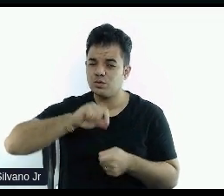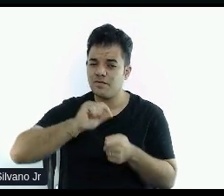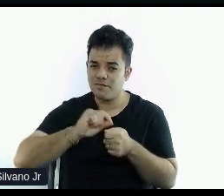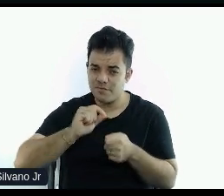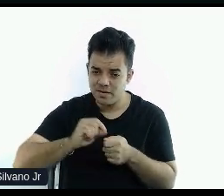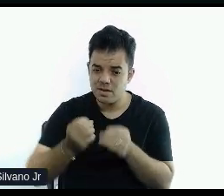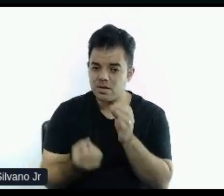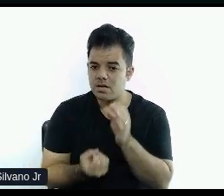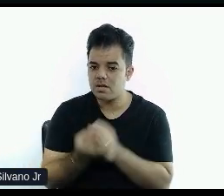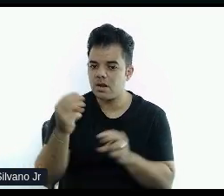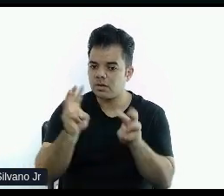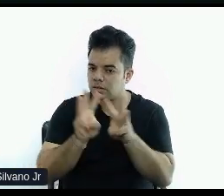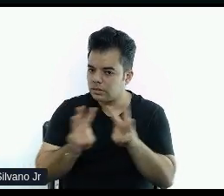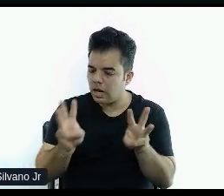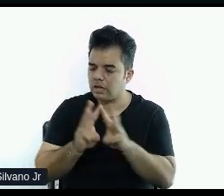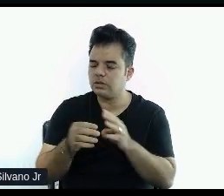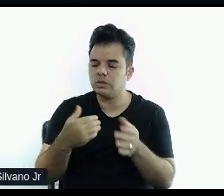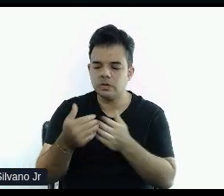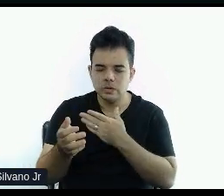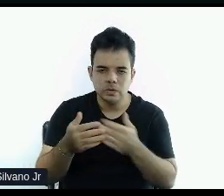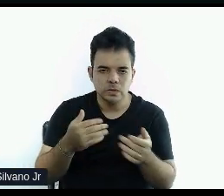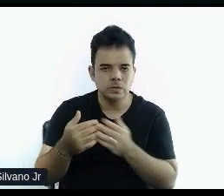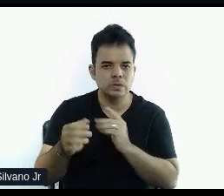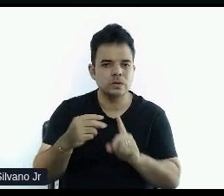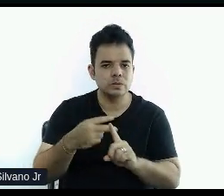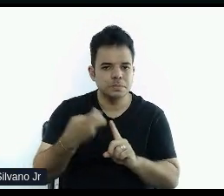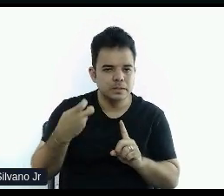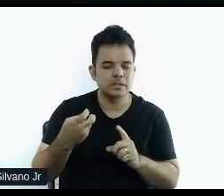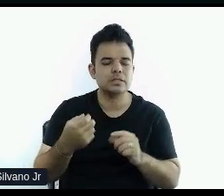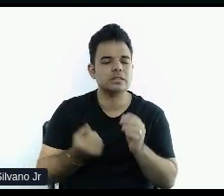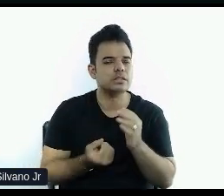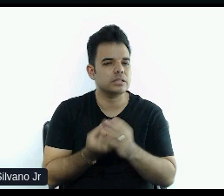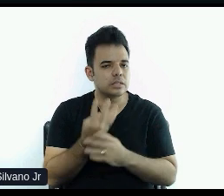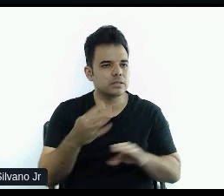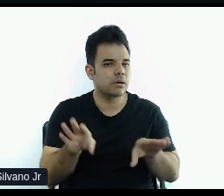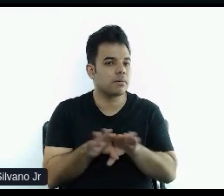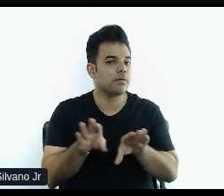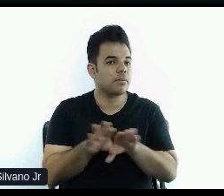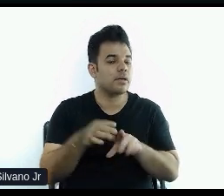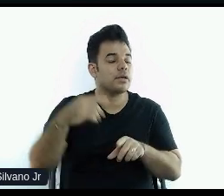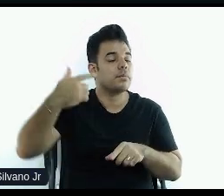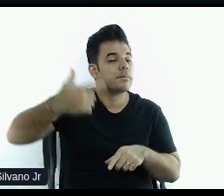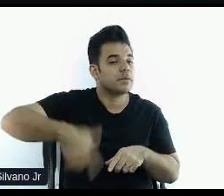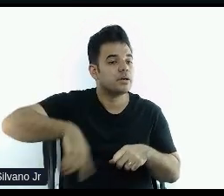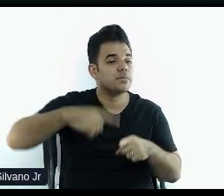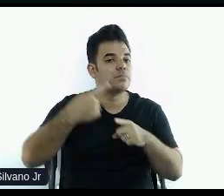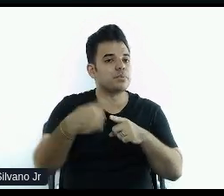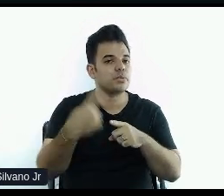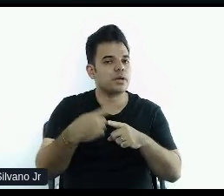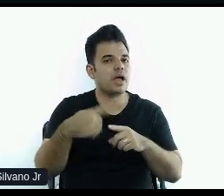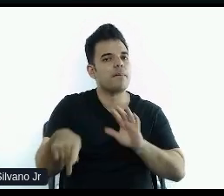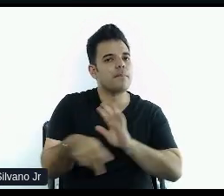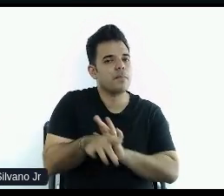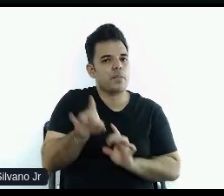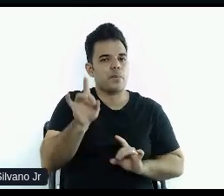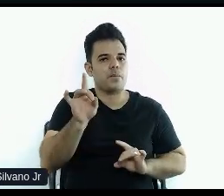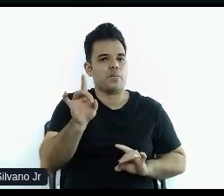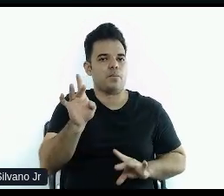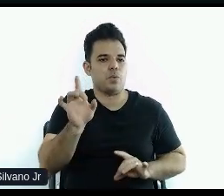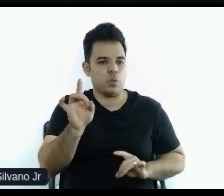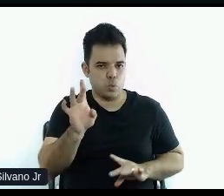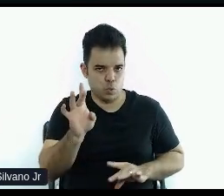uma aplicação e o porquê daquilo, porque a acessibilidade está relacionada à performance também, a